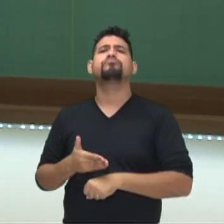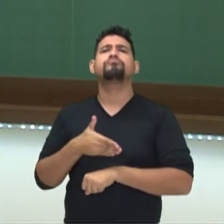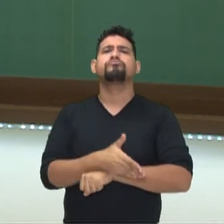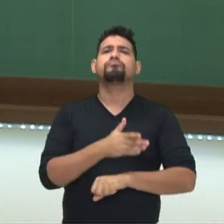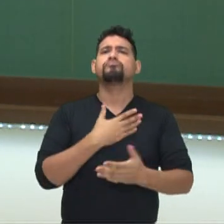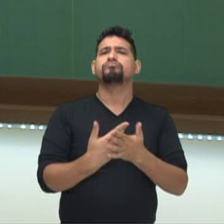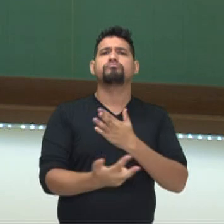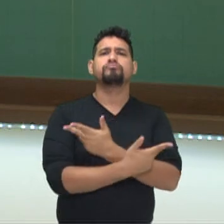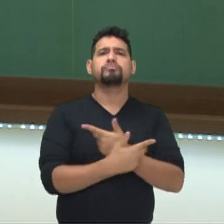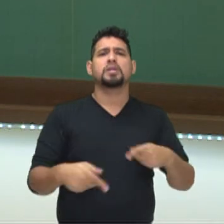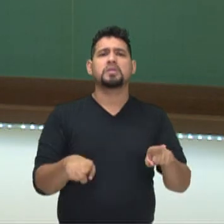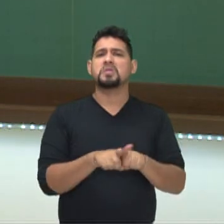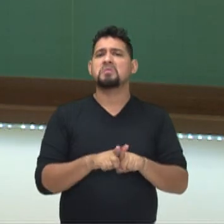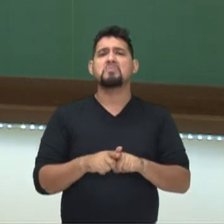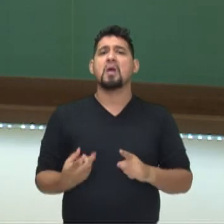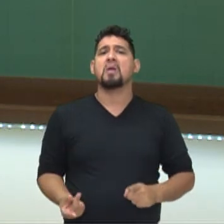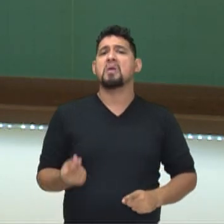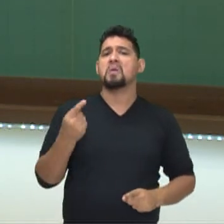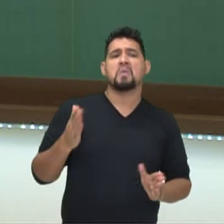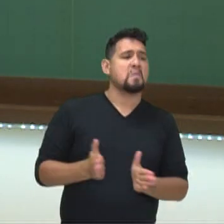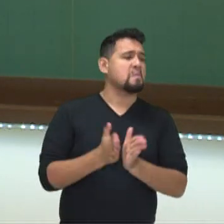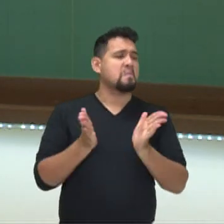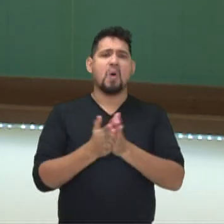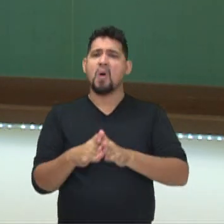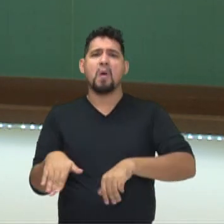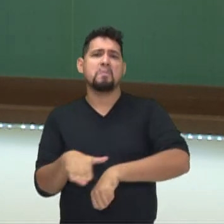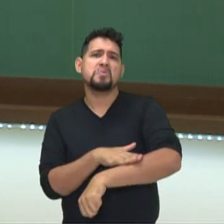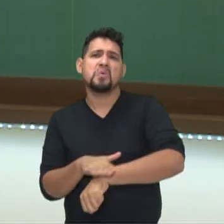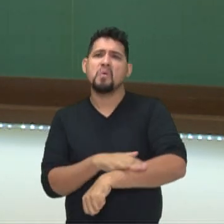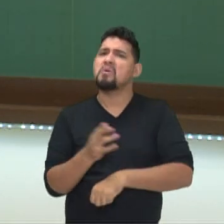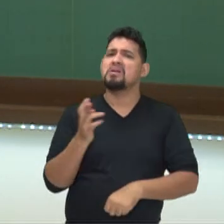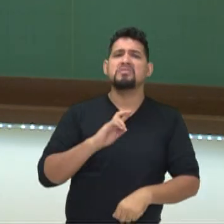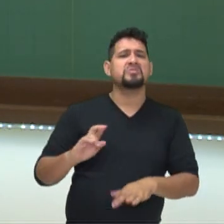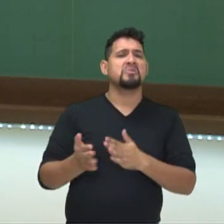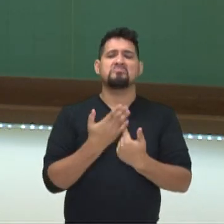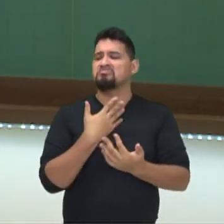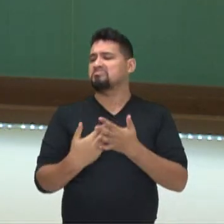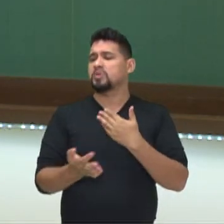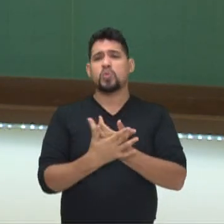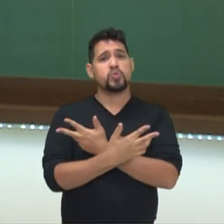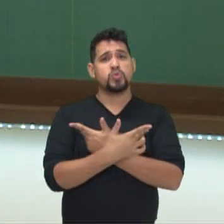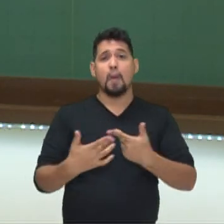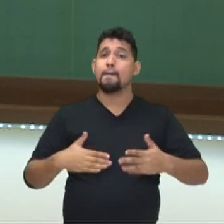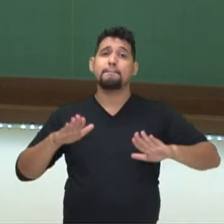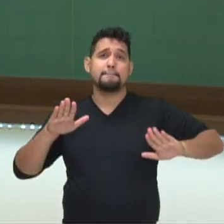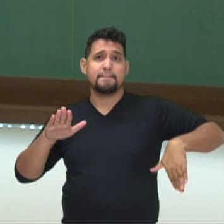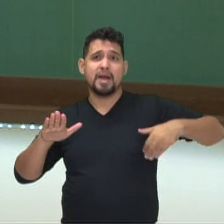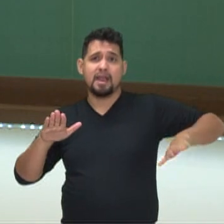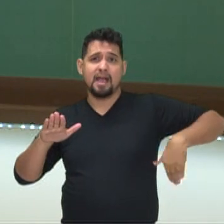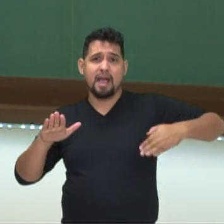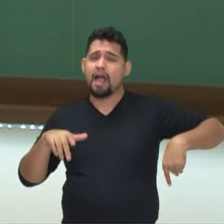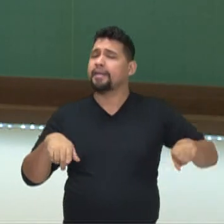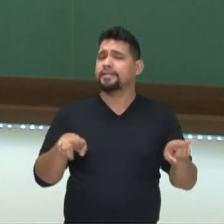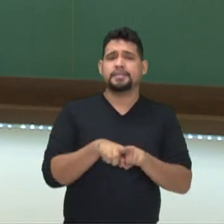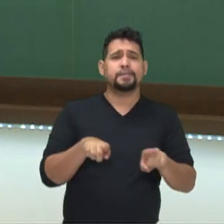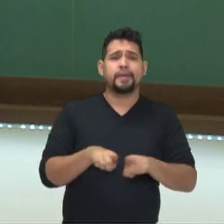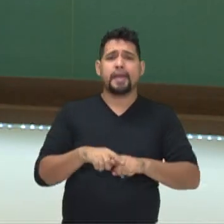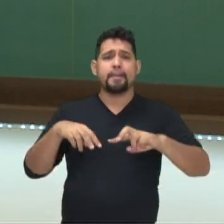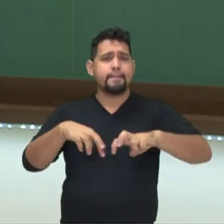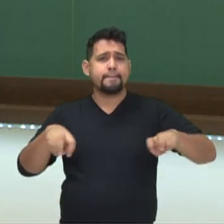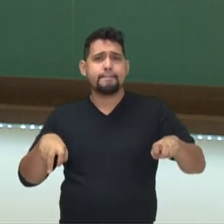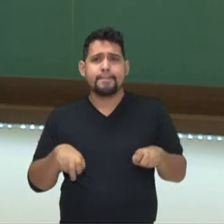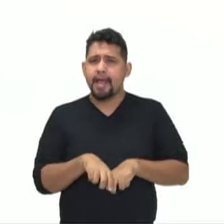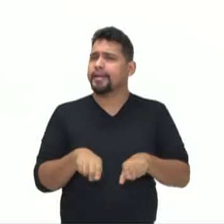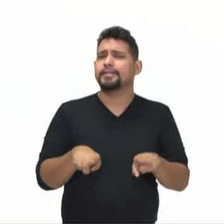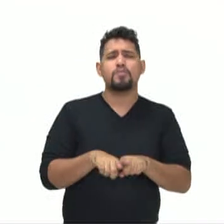ir independente da classe social, da cor, da religião, ou seja, praias também, praças,